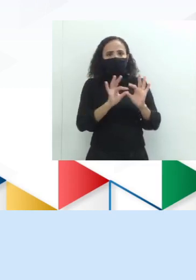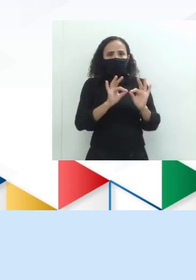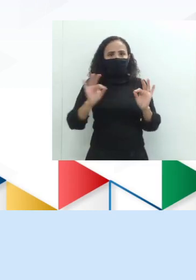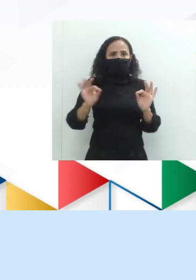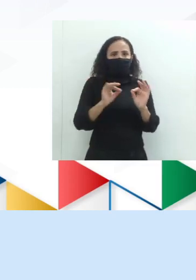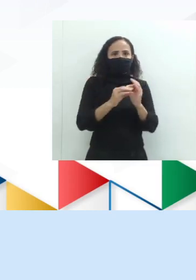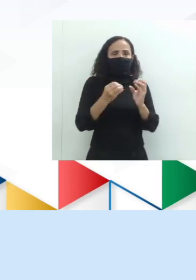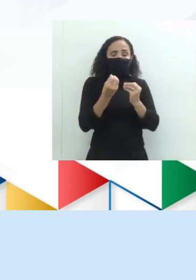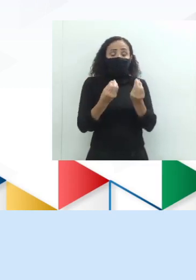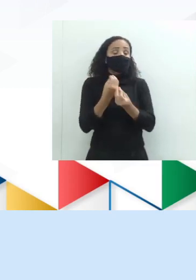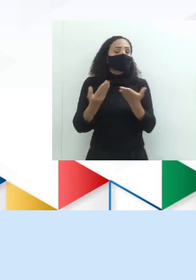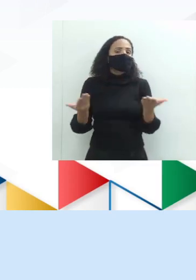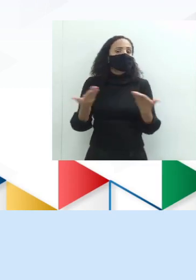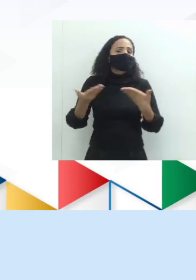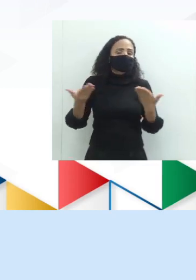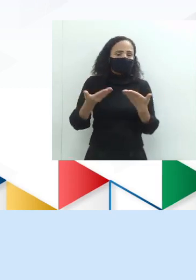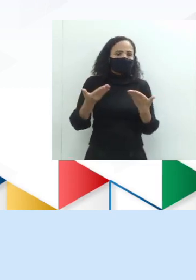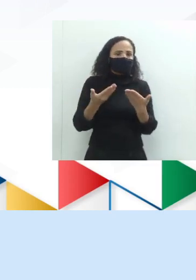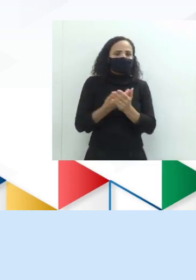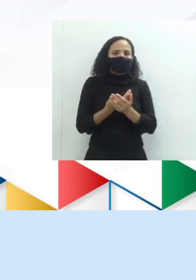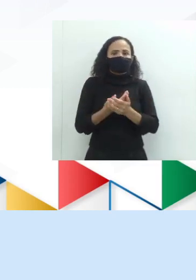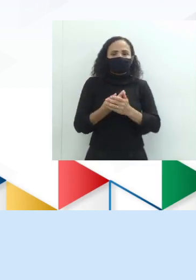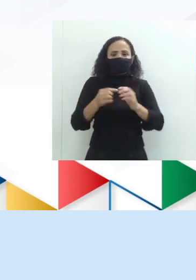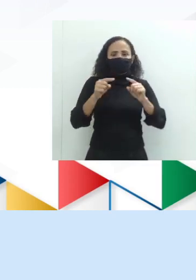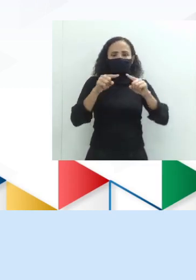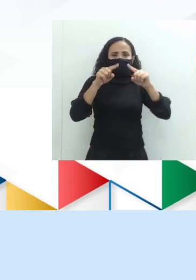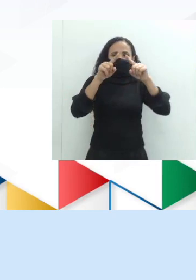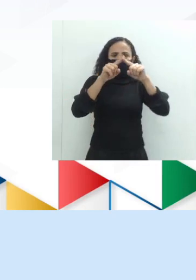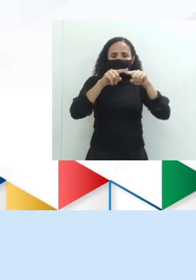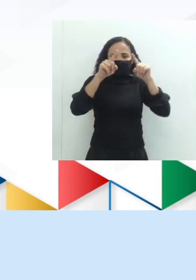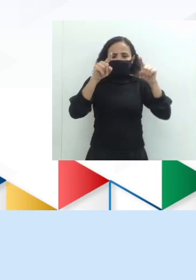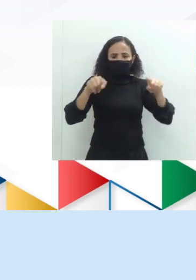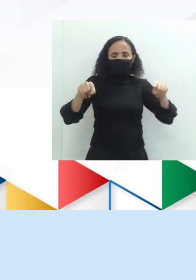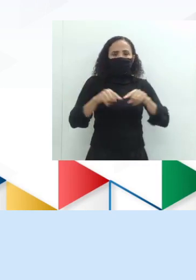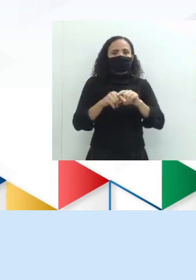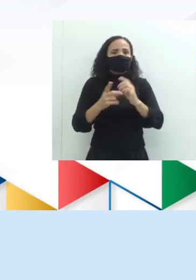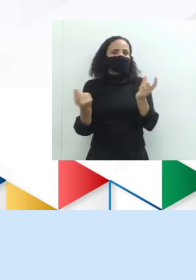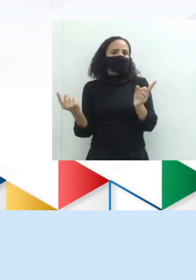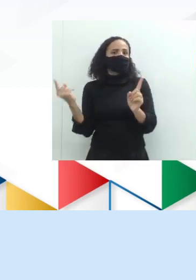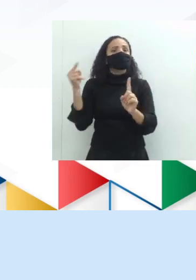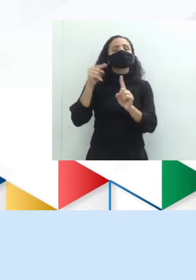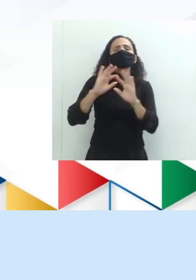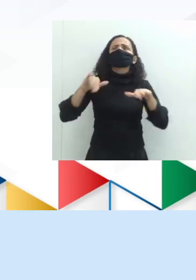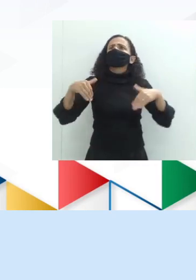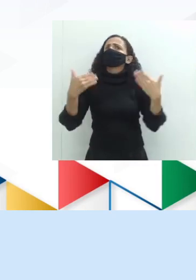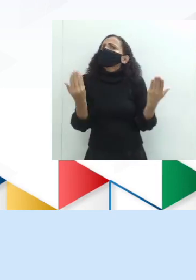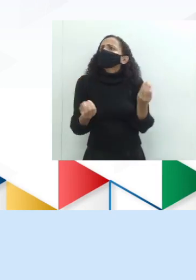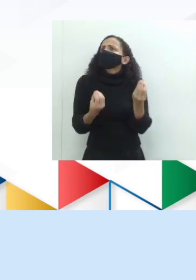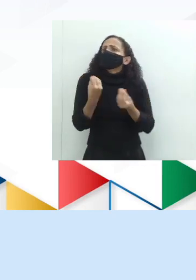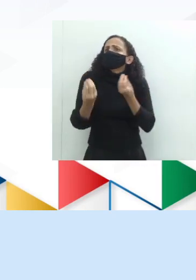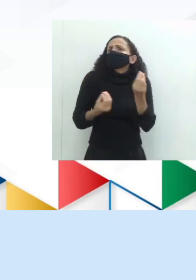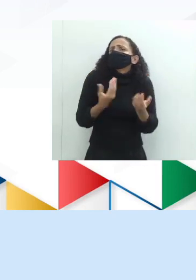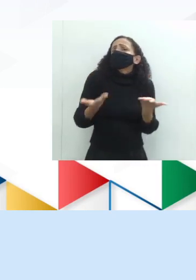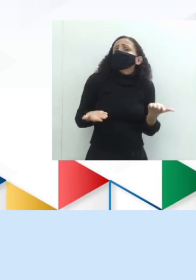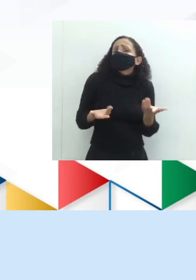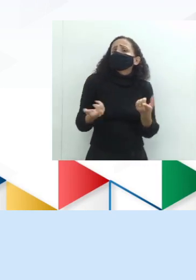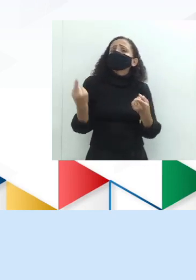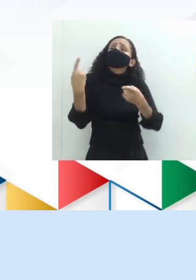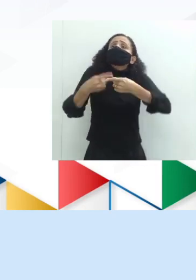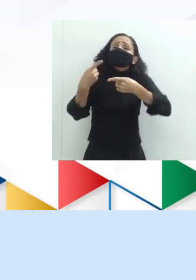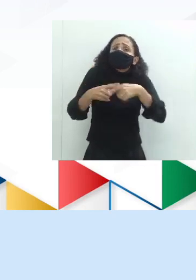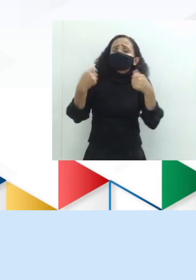seus triângulos. Ou seja, o triângulo vai ter um nome específico. Mas, professor, por que a gente